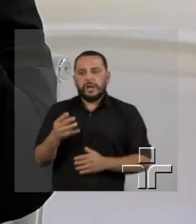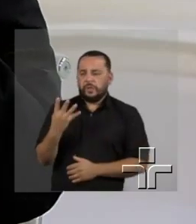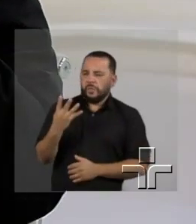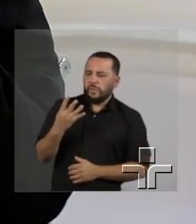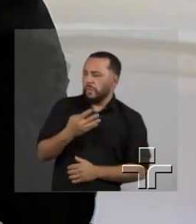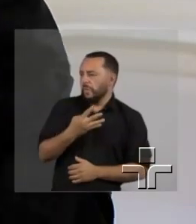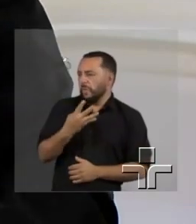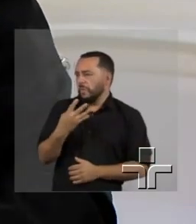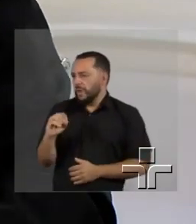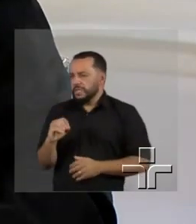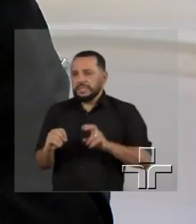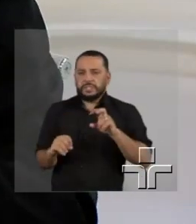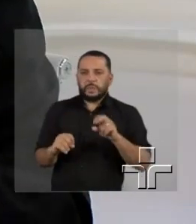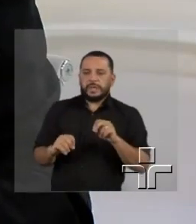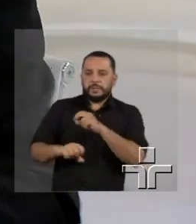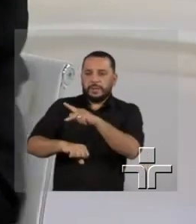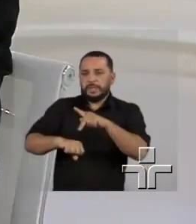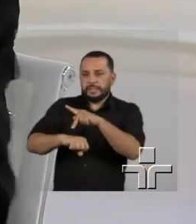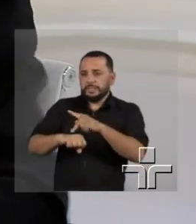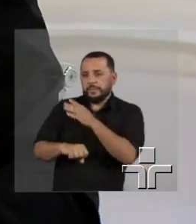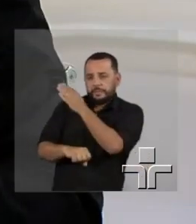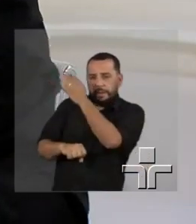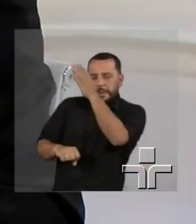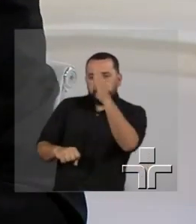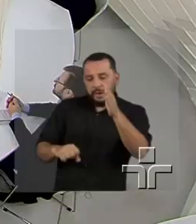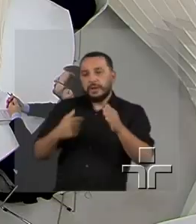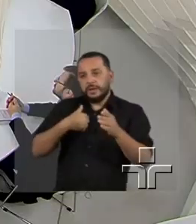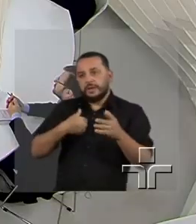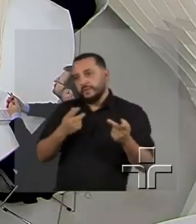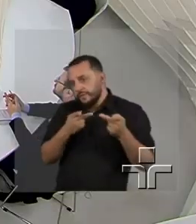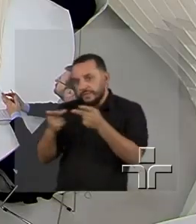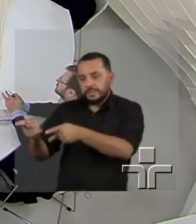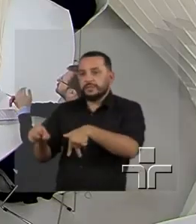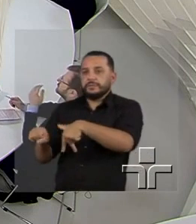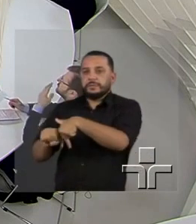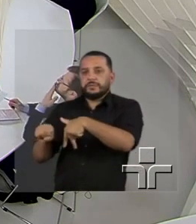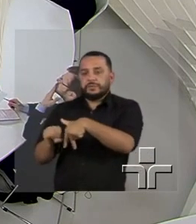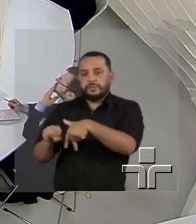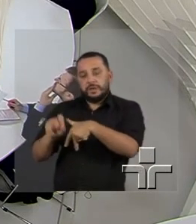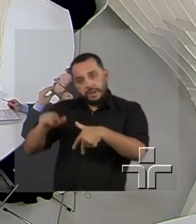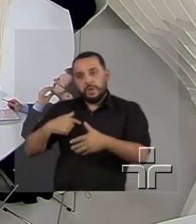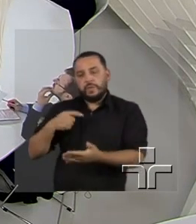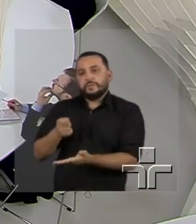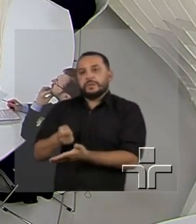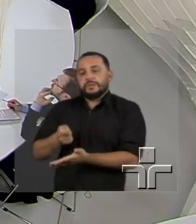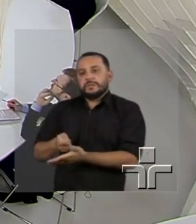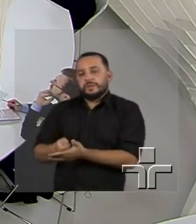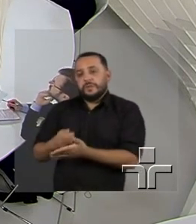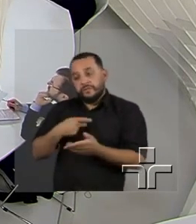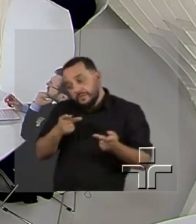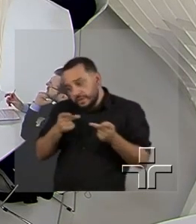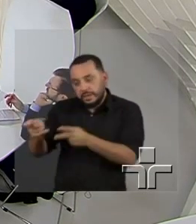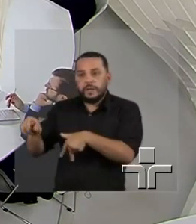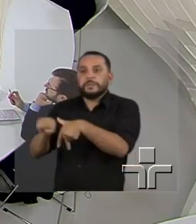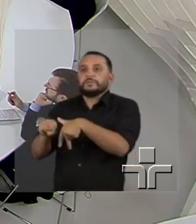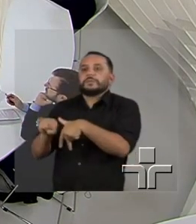mundial, né? Você não pode negligenciar isso aí, porque senão você fica fora do contexto